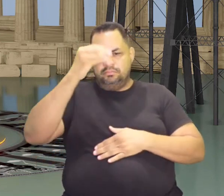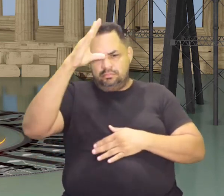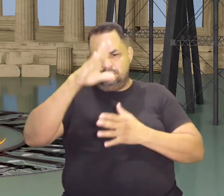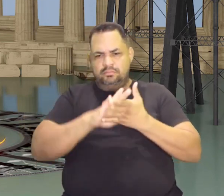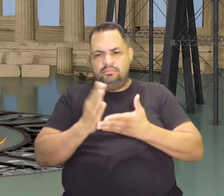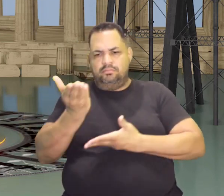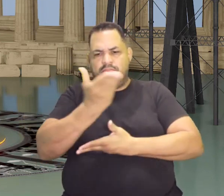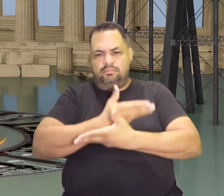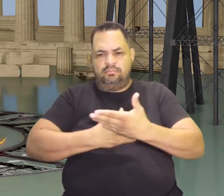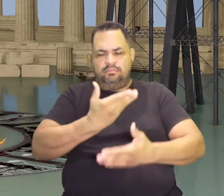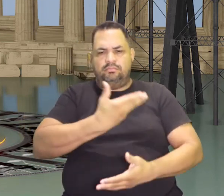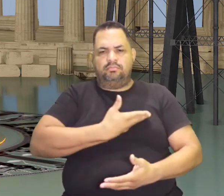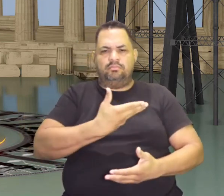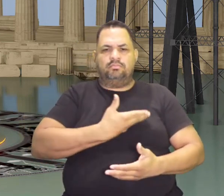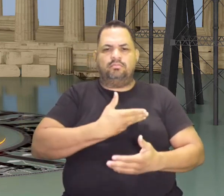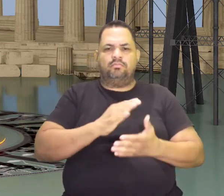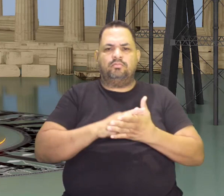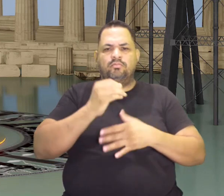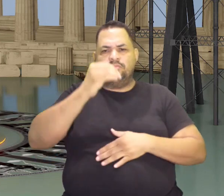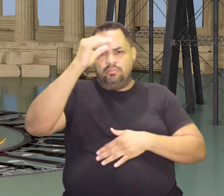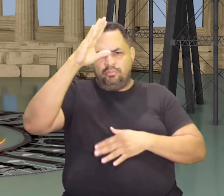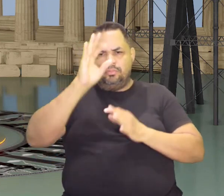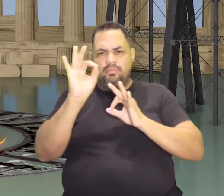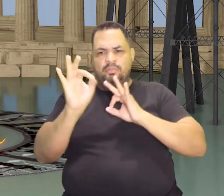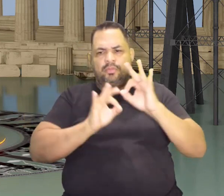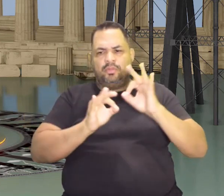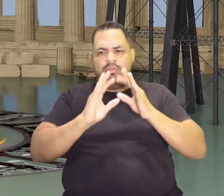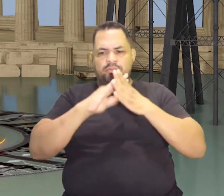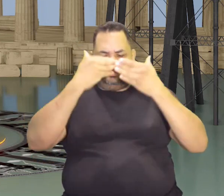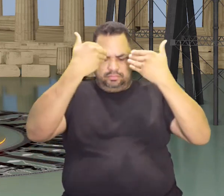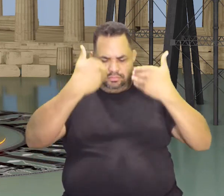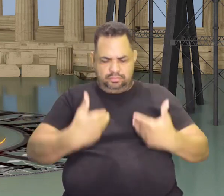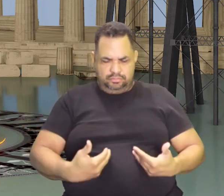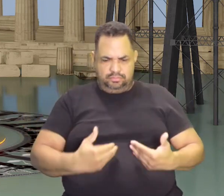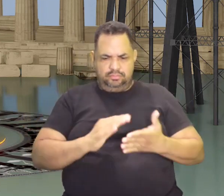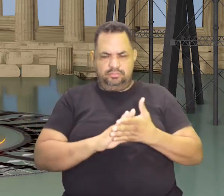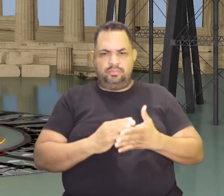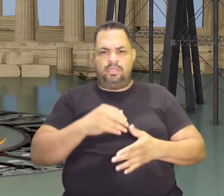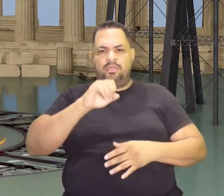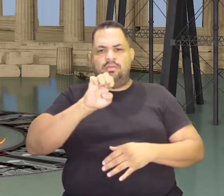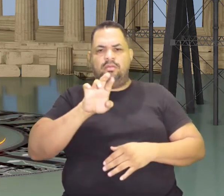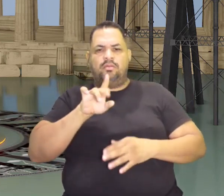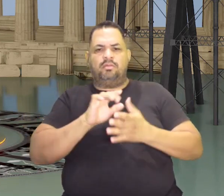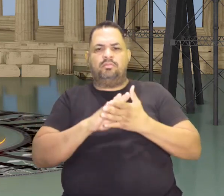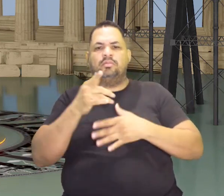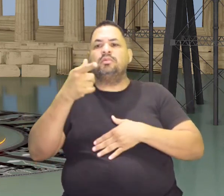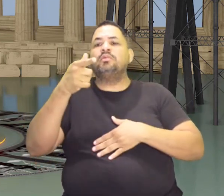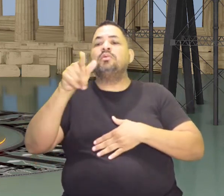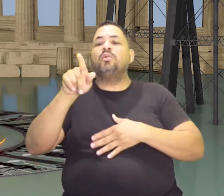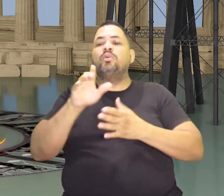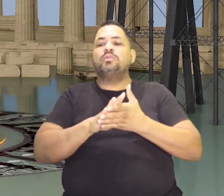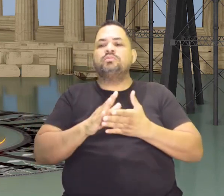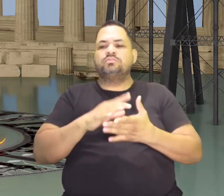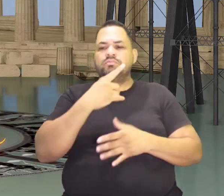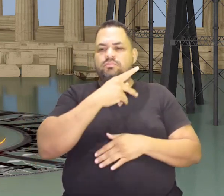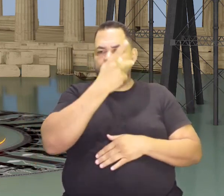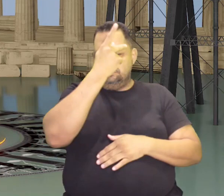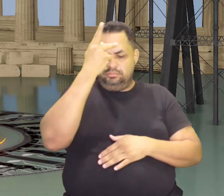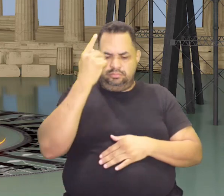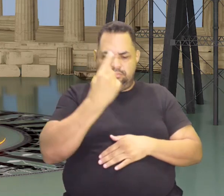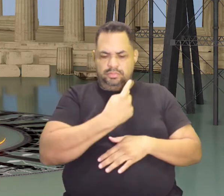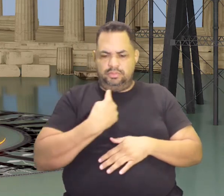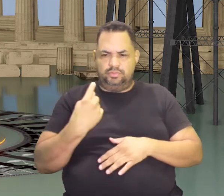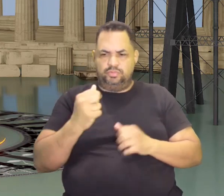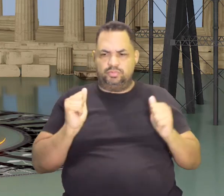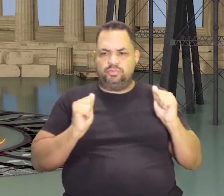Interação, amizade, conhecimento, construção do seu ser, do seu eu e do outro que está em volta de